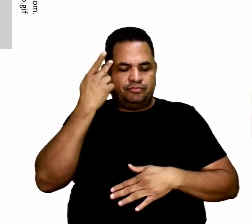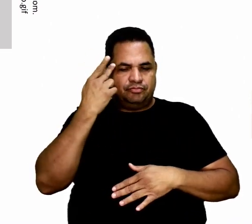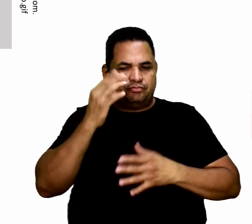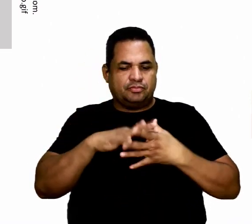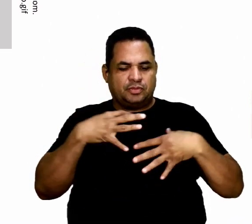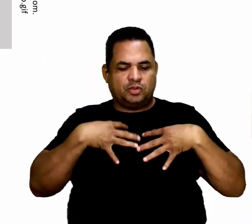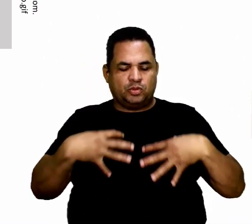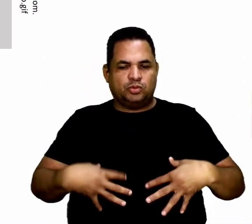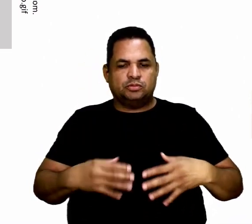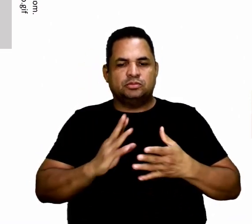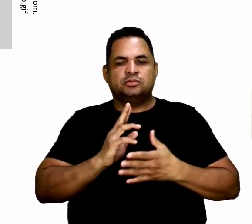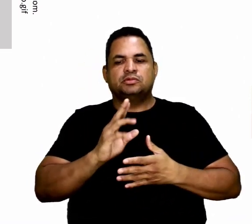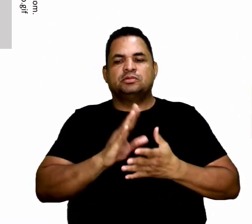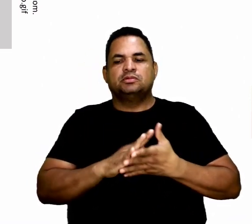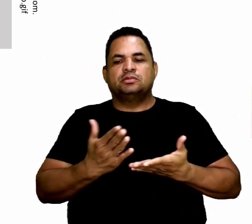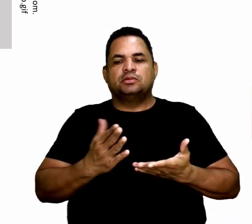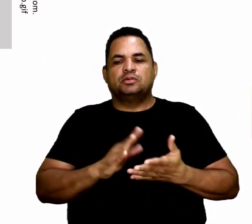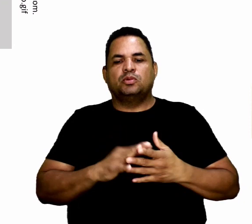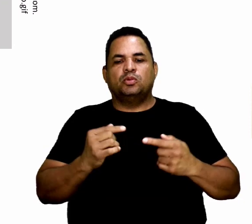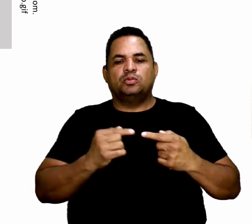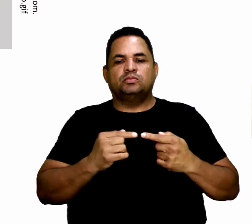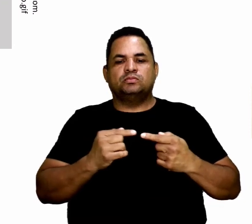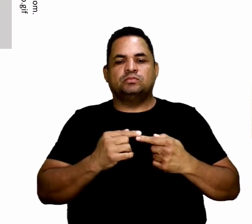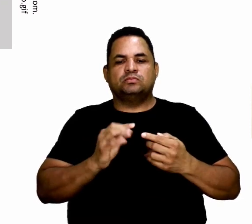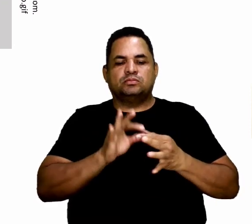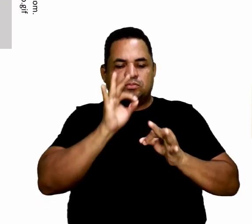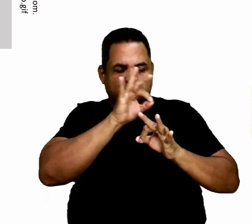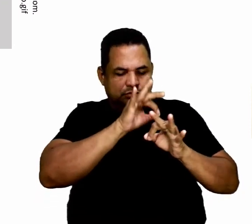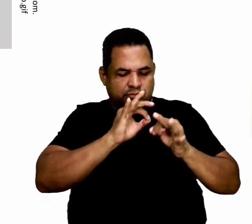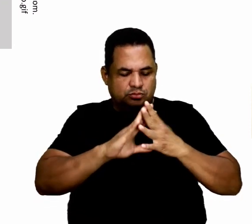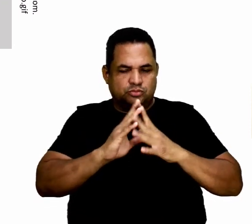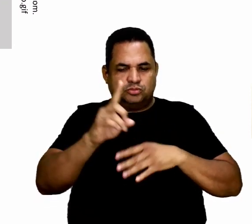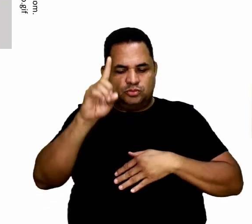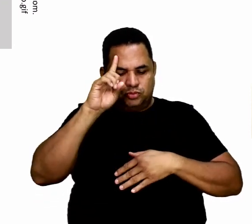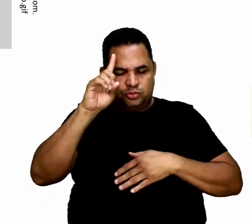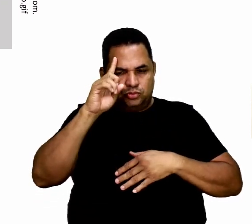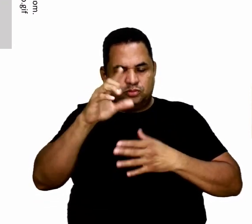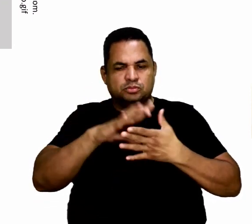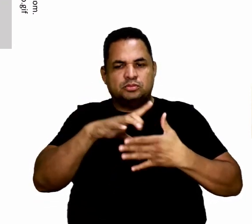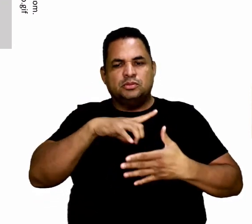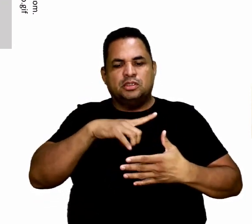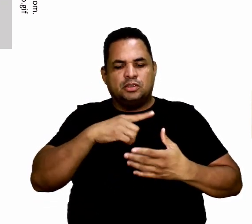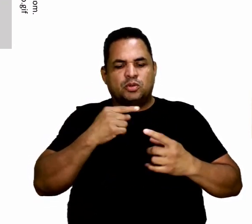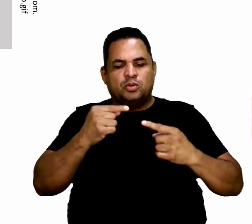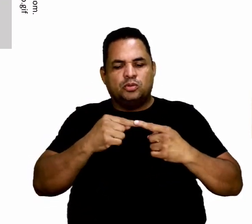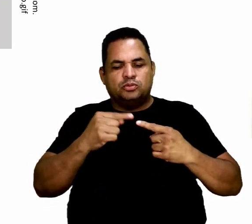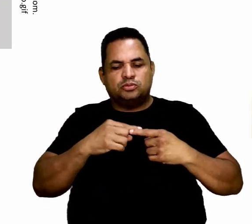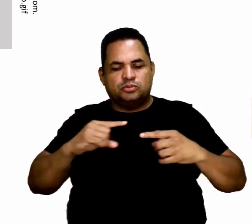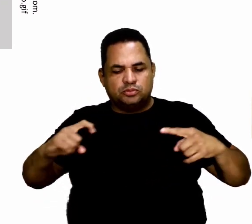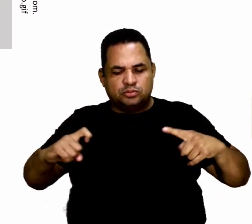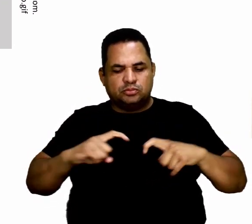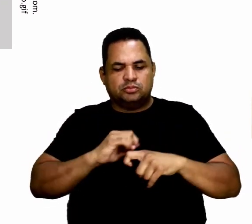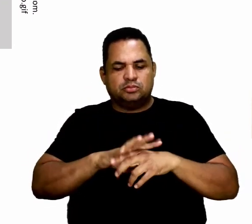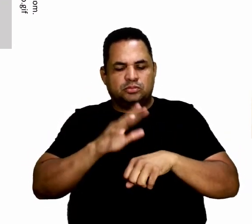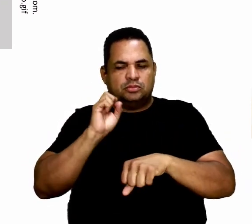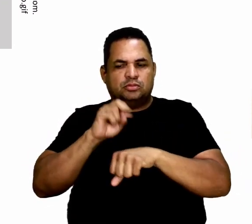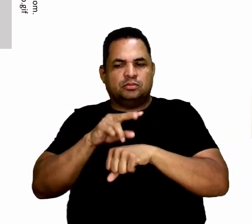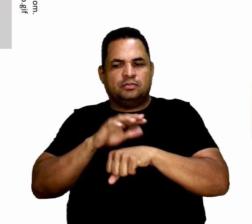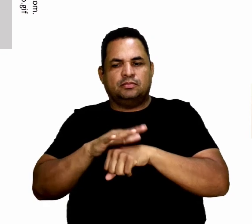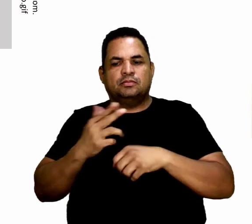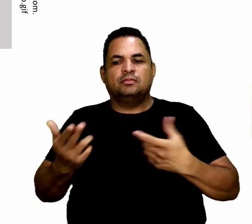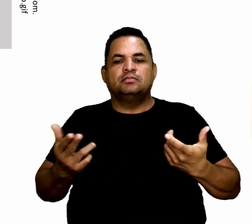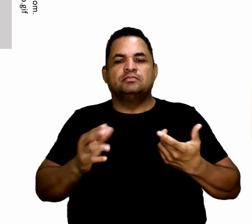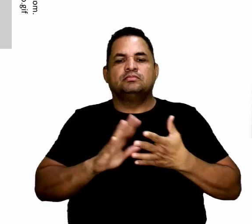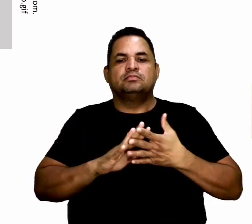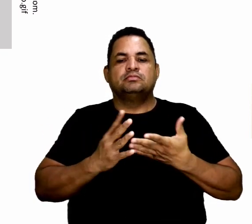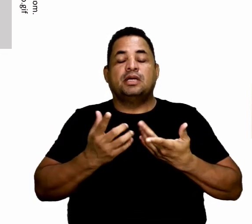em contato com esses agentes, tá, gente? Todos os dias nós temos em contato com bactérias, vírus, certo? Só que o